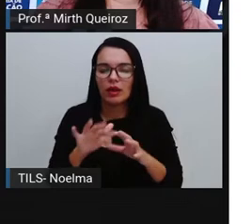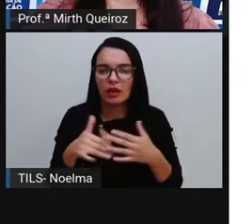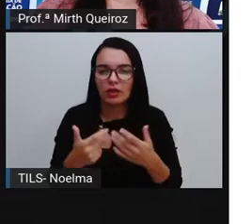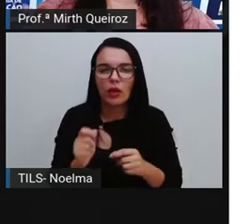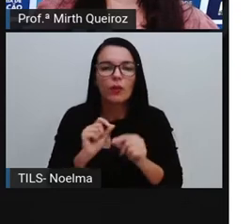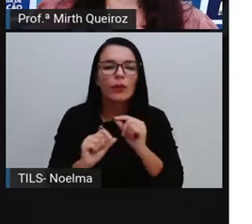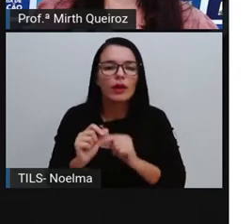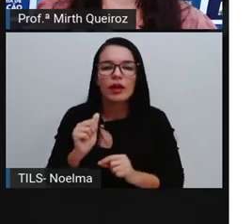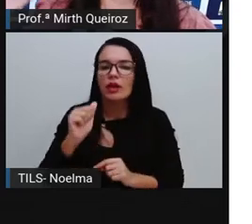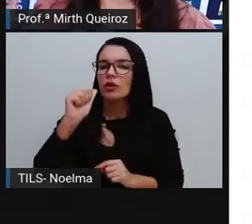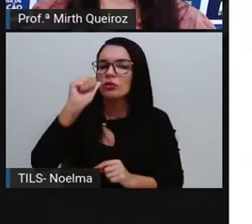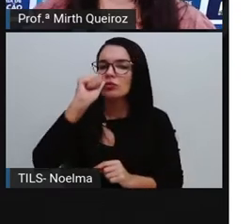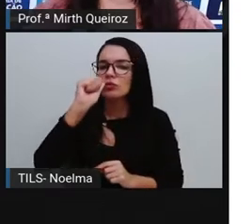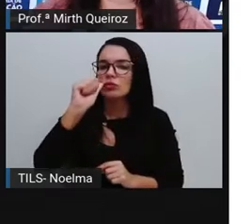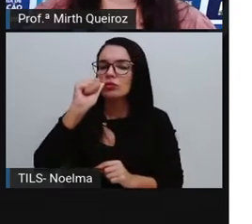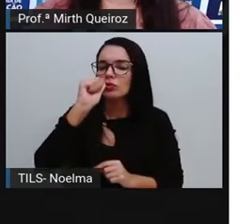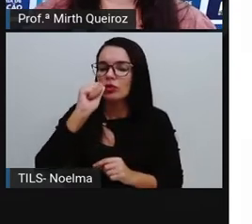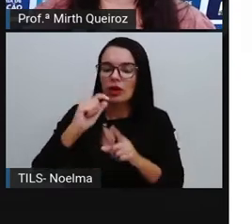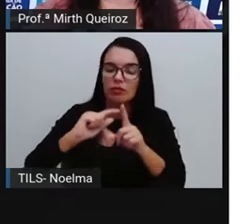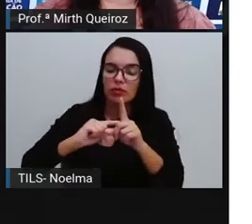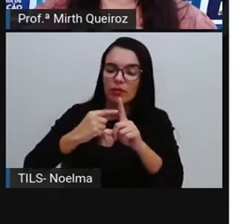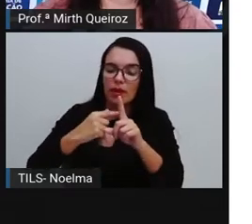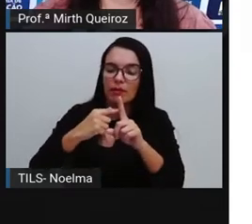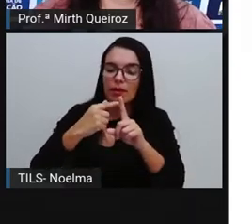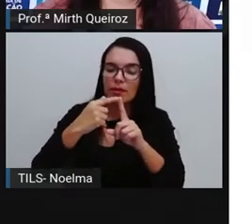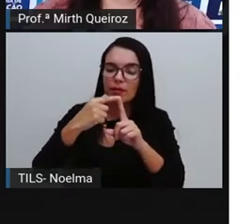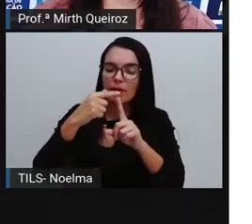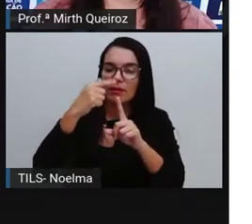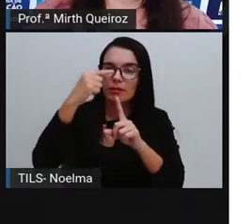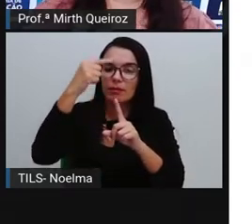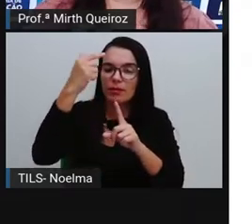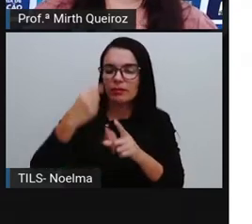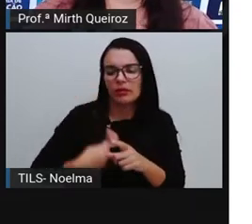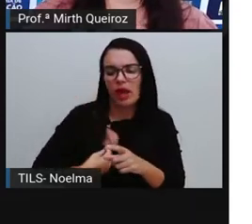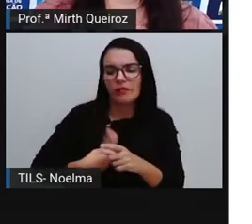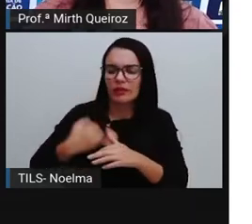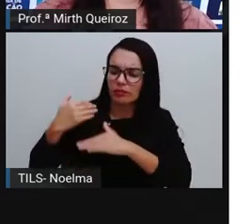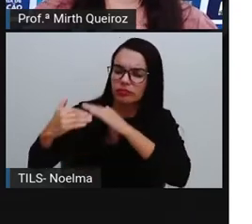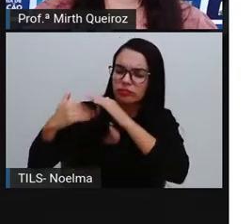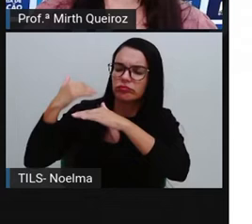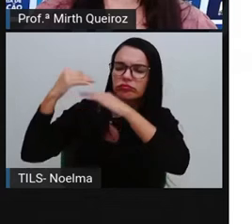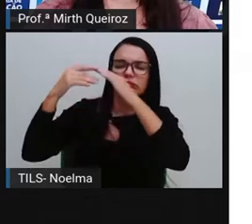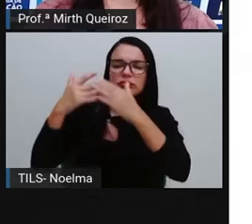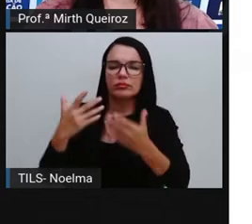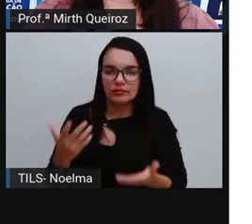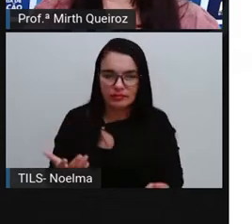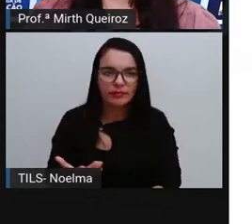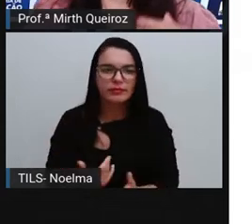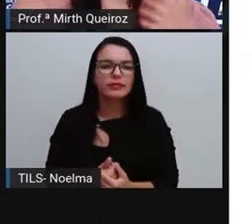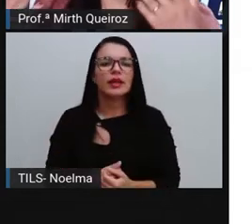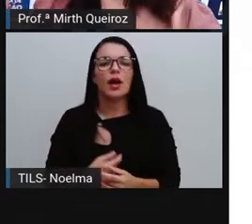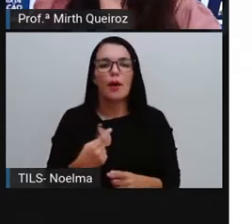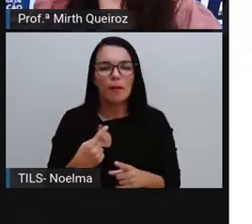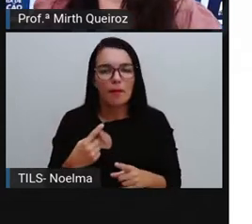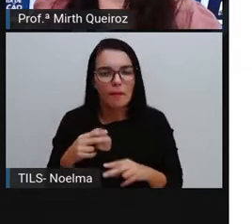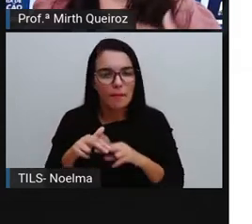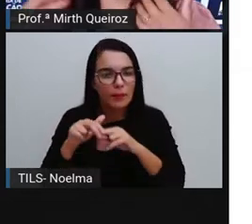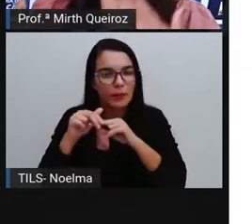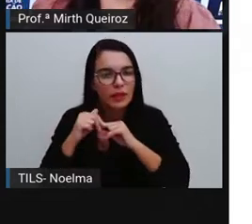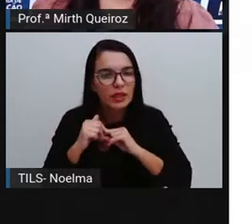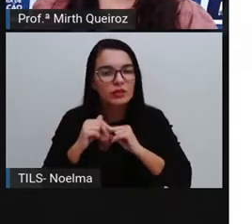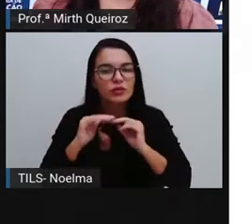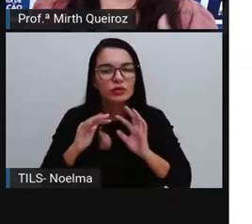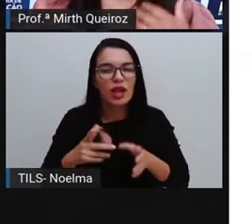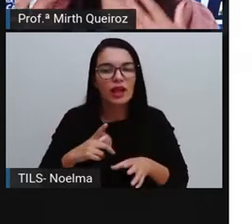vai ingerindo vai aumentando aí ao longo da vida. Visto que a gente começa com uma certa quantidade de água no corpo e no decorrer